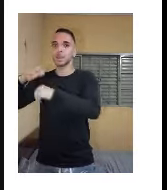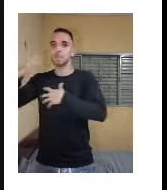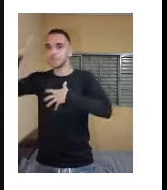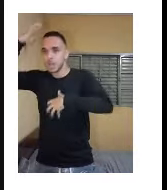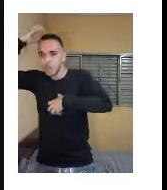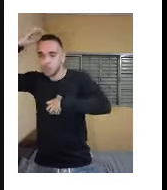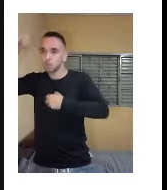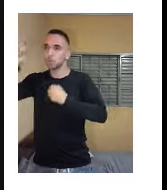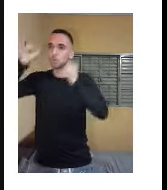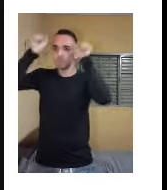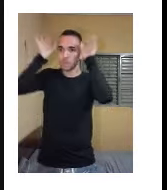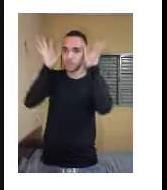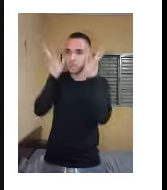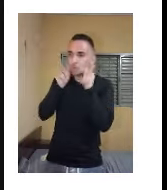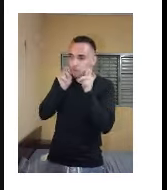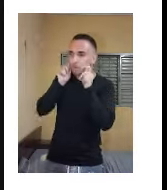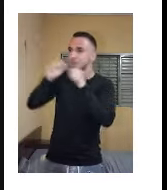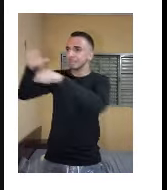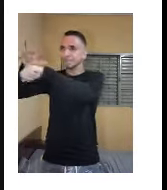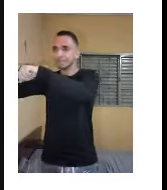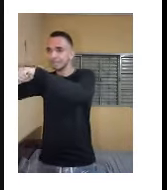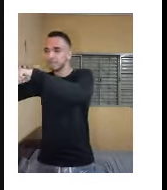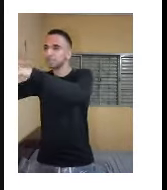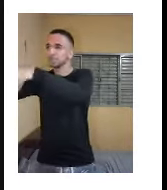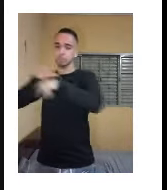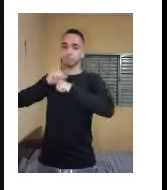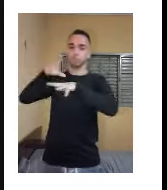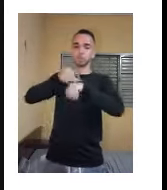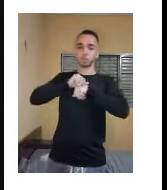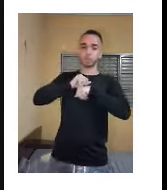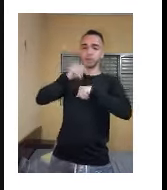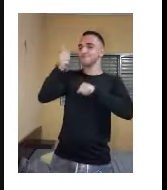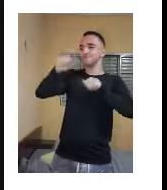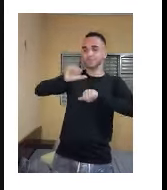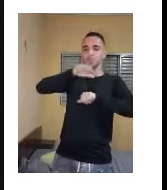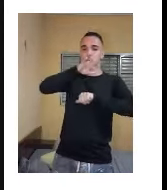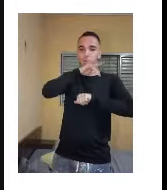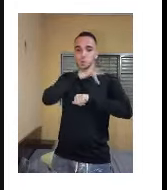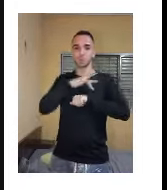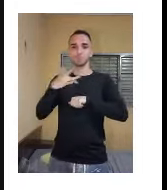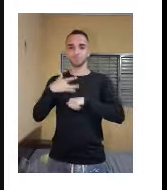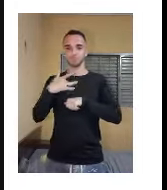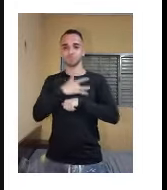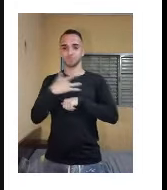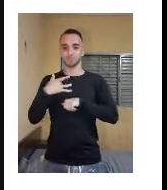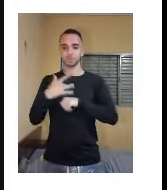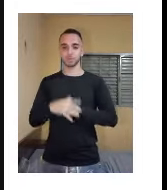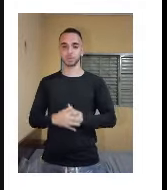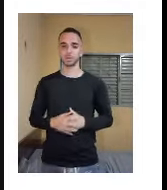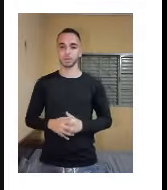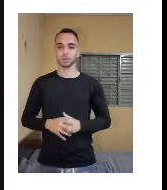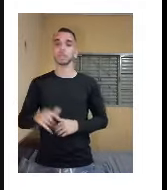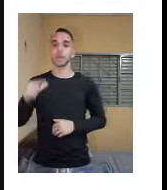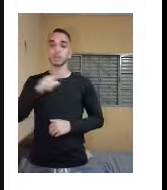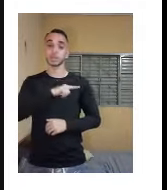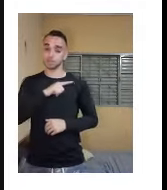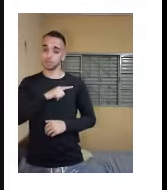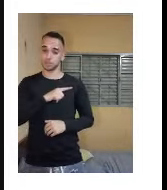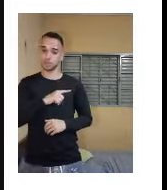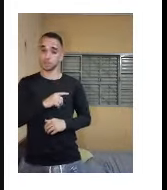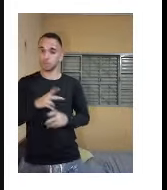com doenças pandêmicas, né? Se tem estudos recentes aí que diversas regiões do